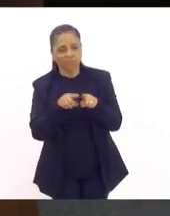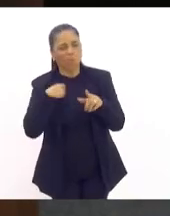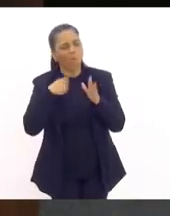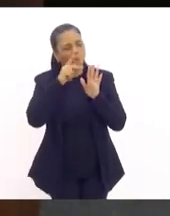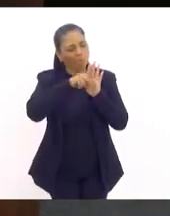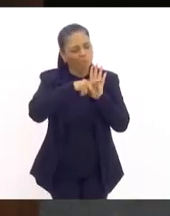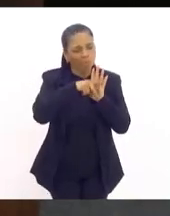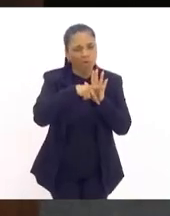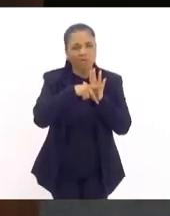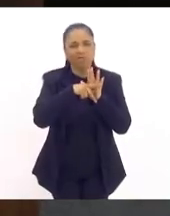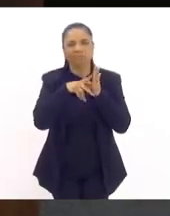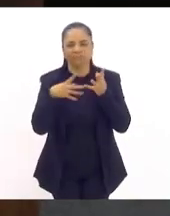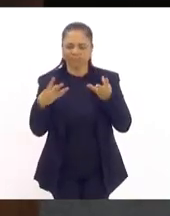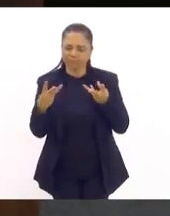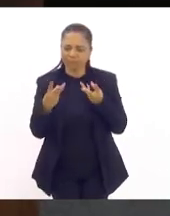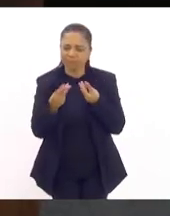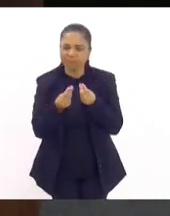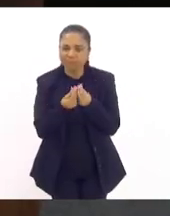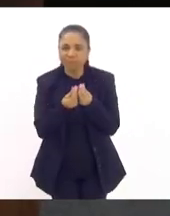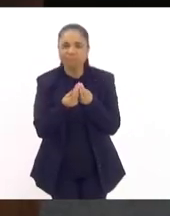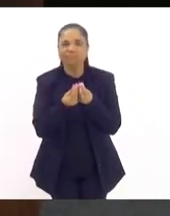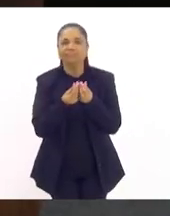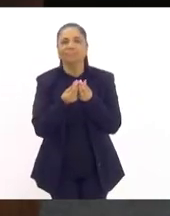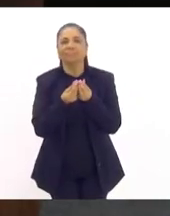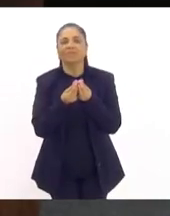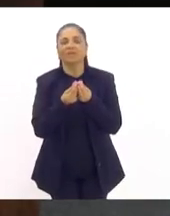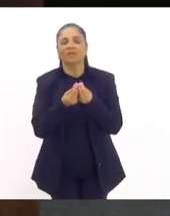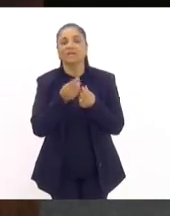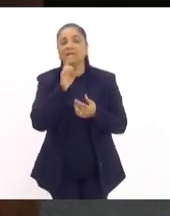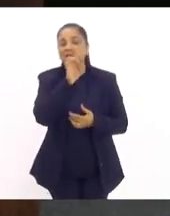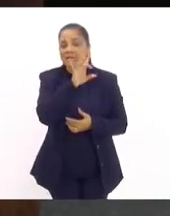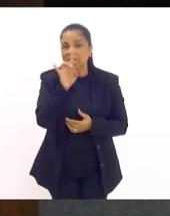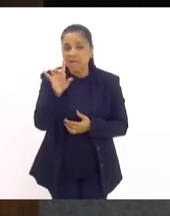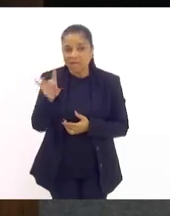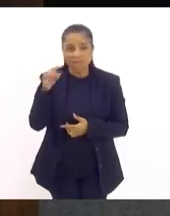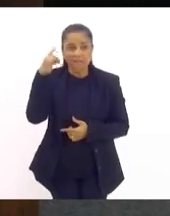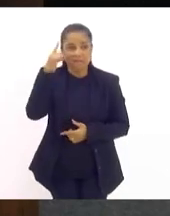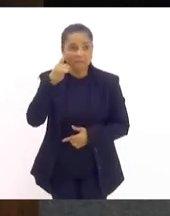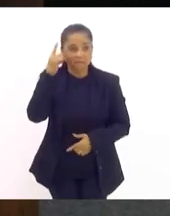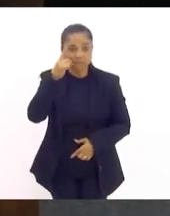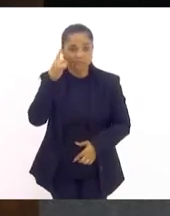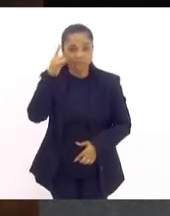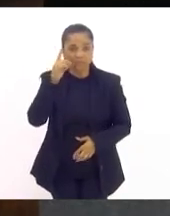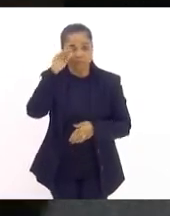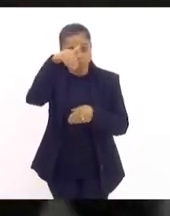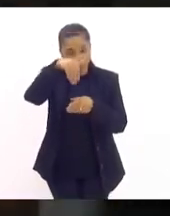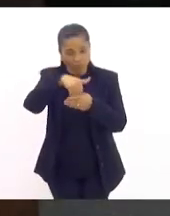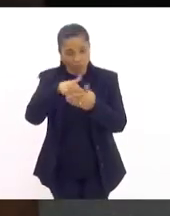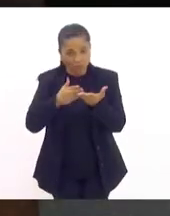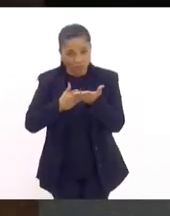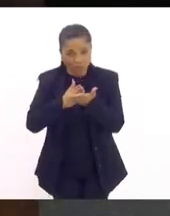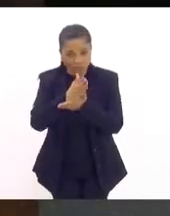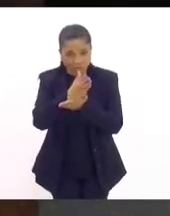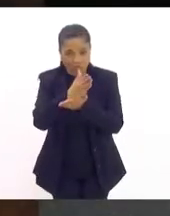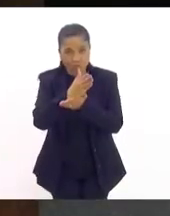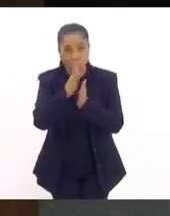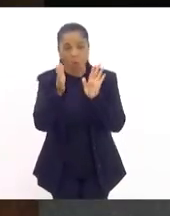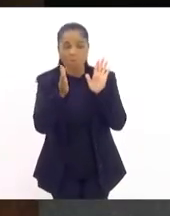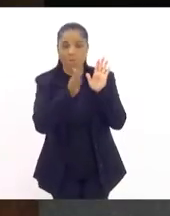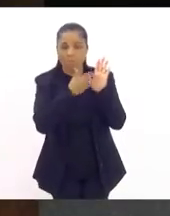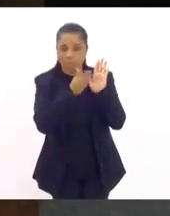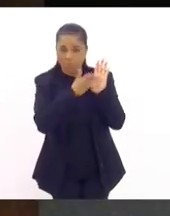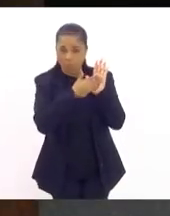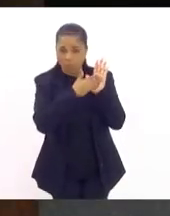sensível, dos parlamentares juvenis, e dizer que cada deputado, Jorge, que votar a favor dessa proposta